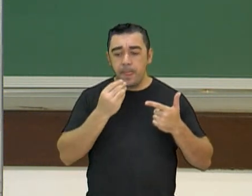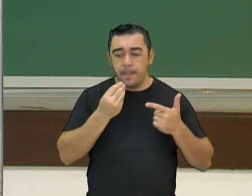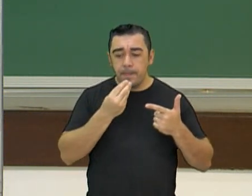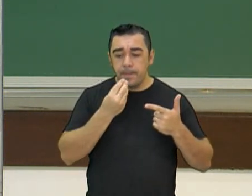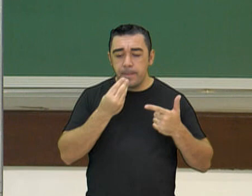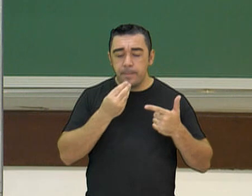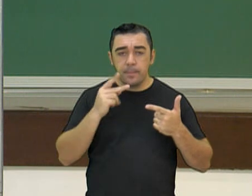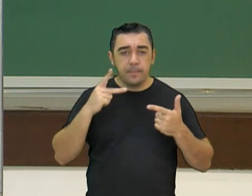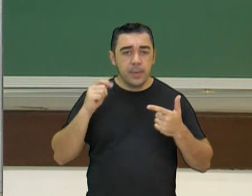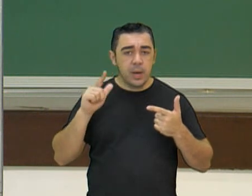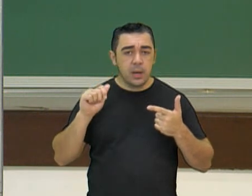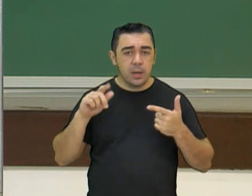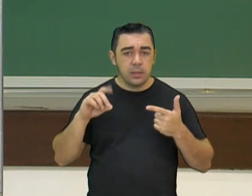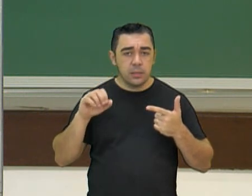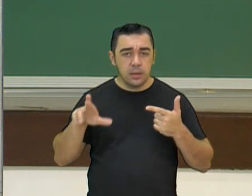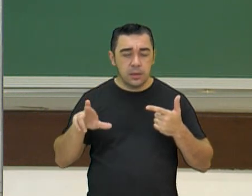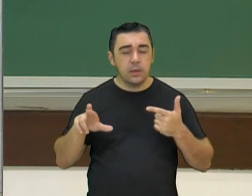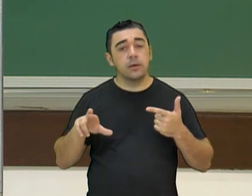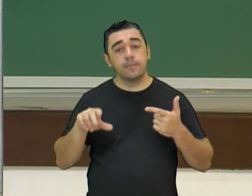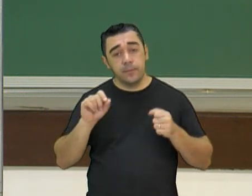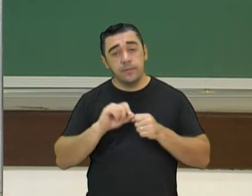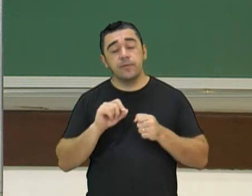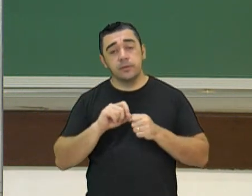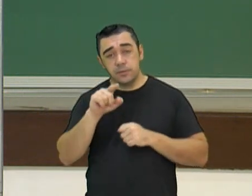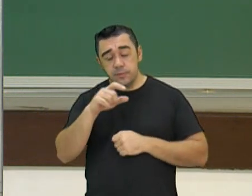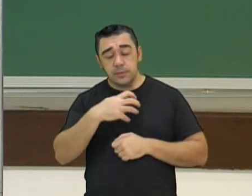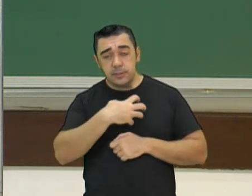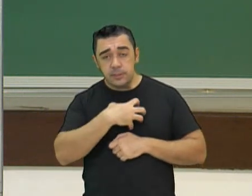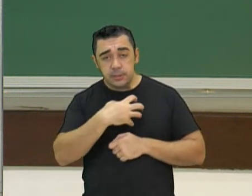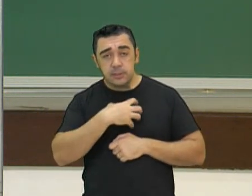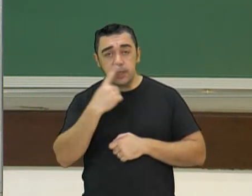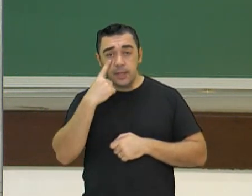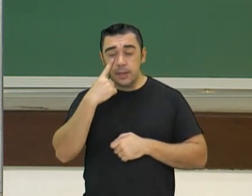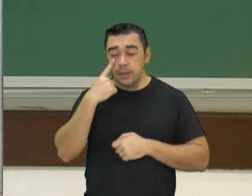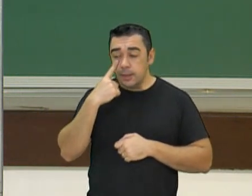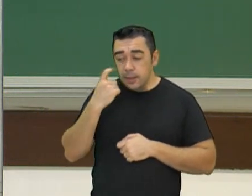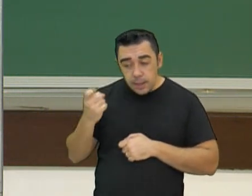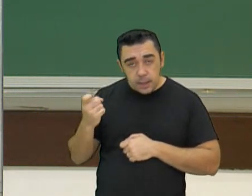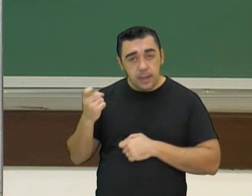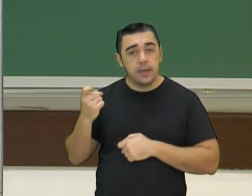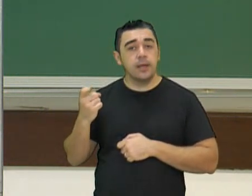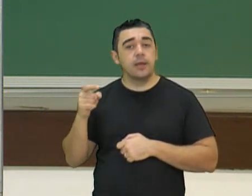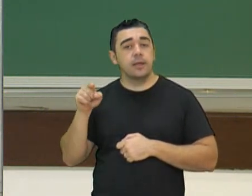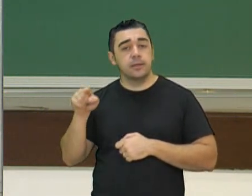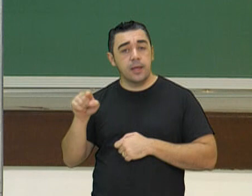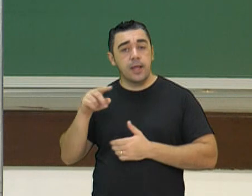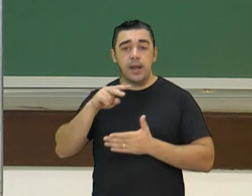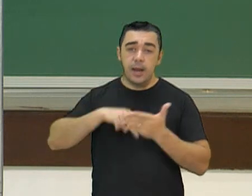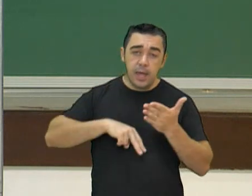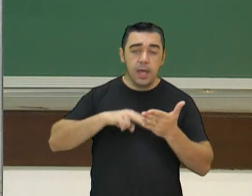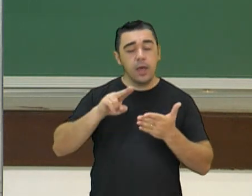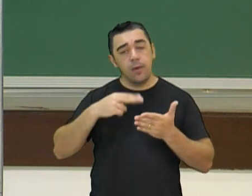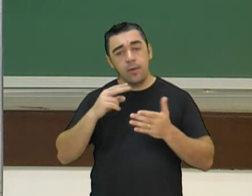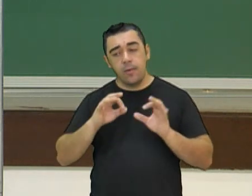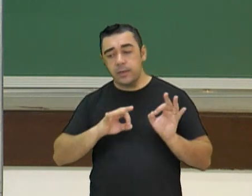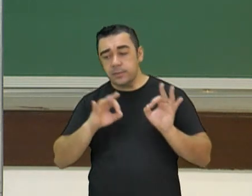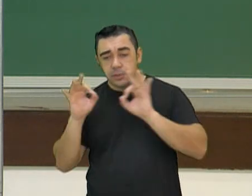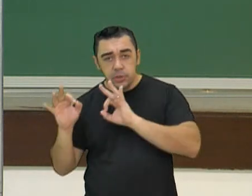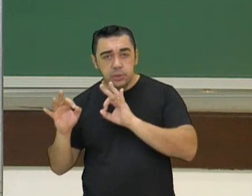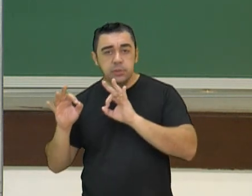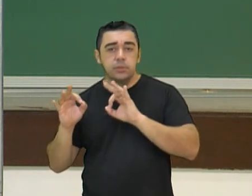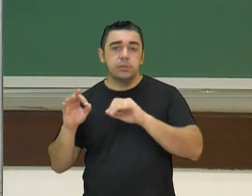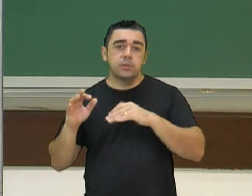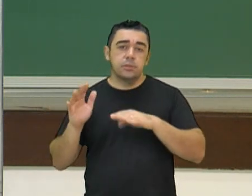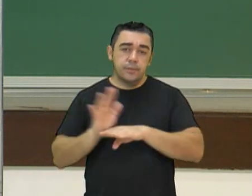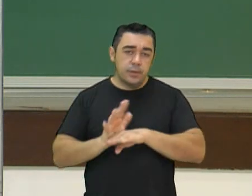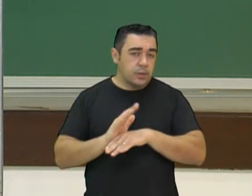tem que motivar, persuadir para que ele realmente se sinta interessado em assistir essa obra, né, ou